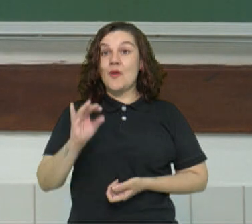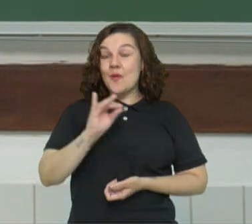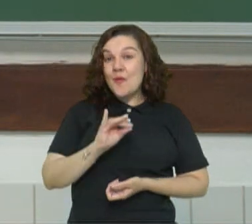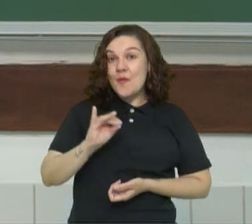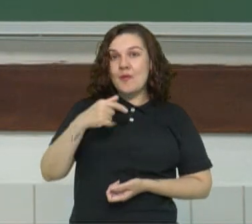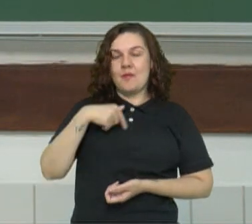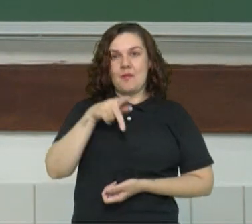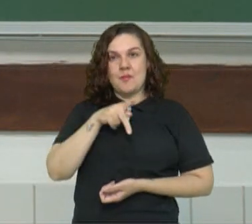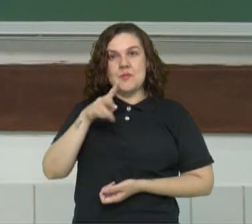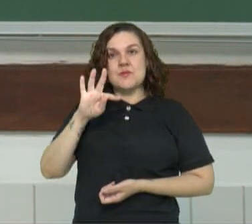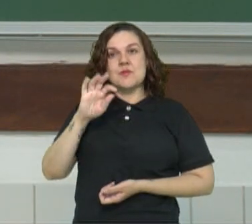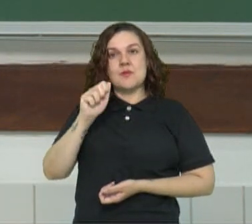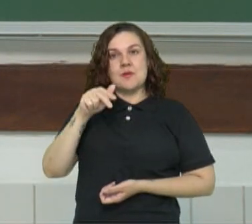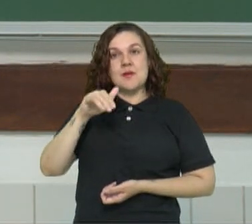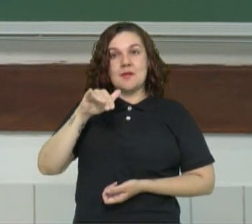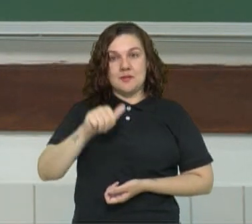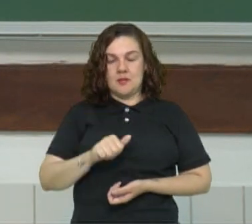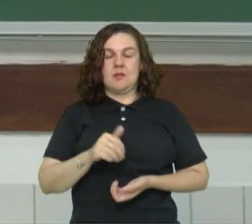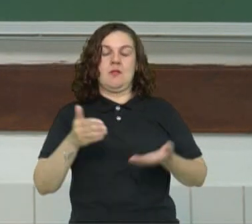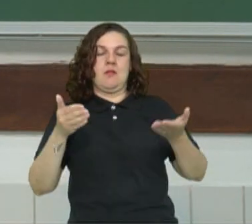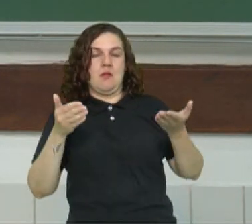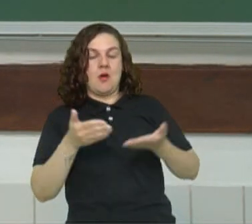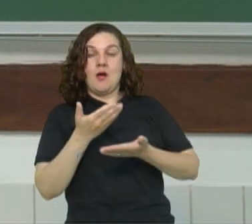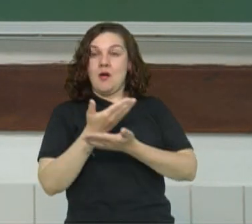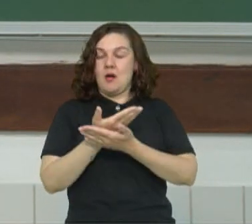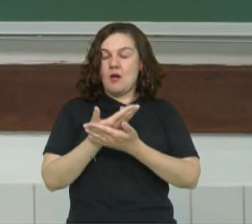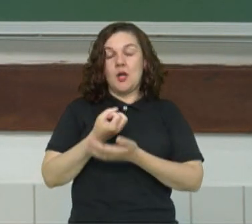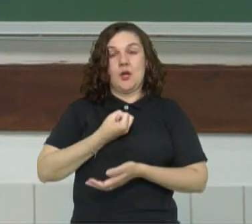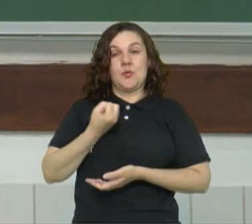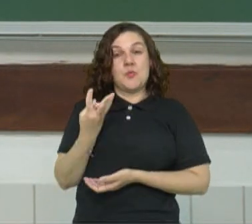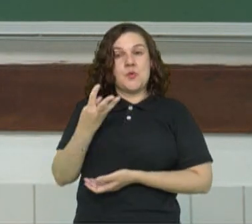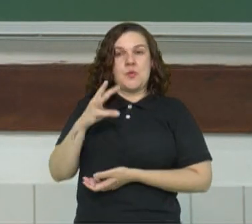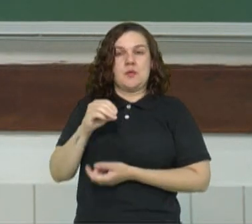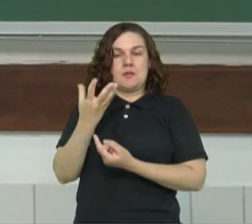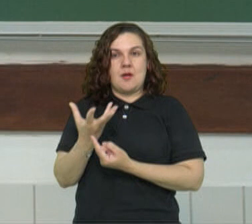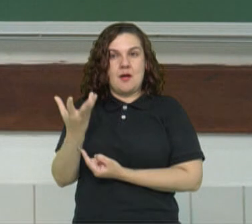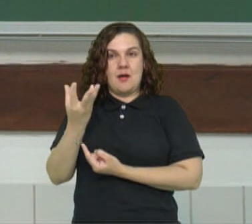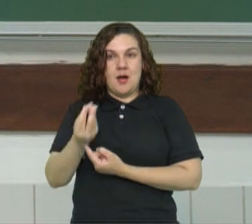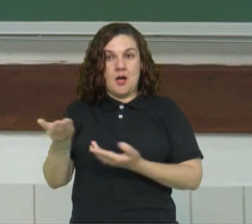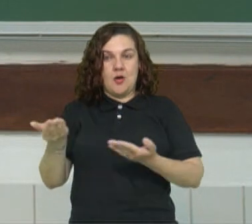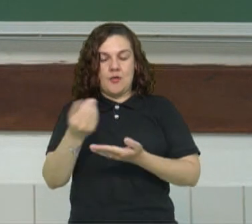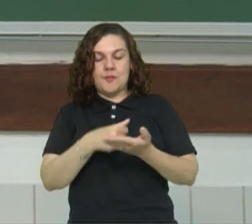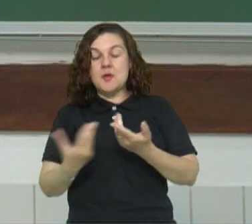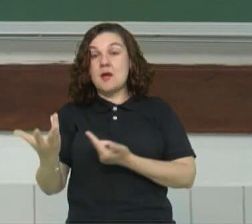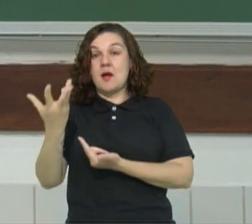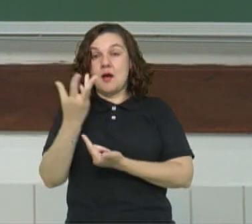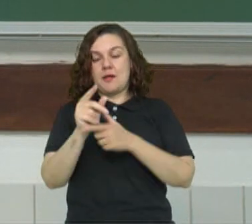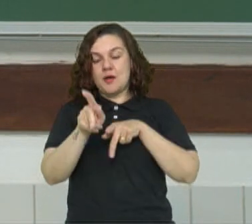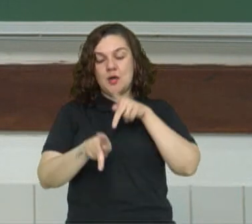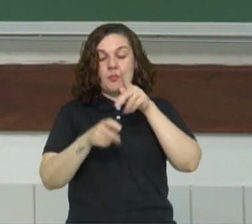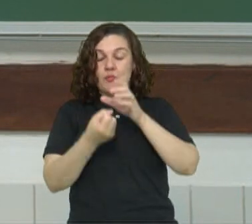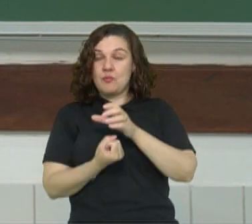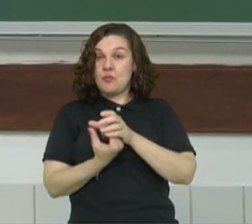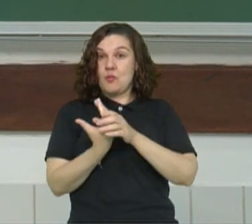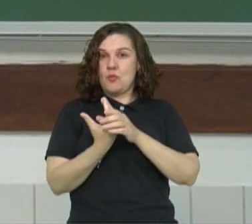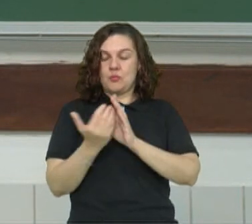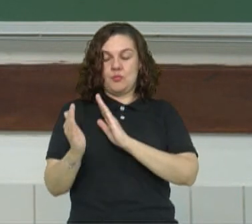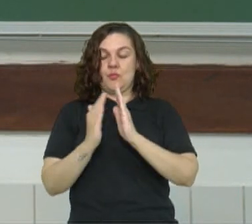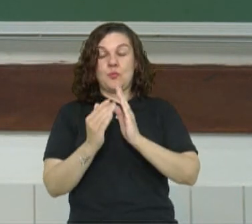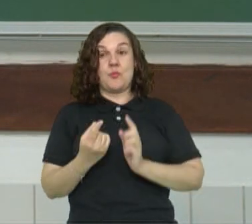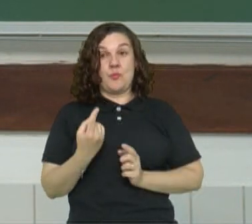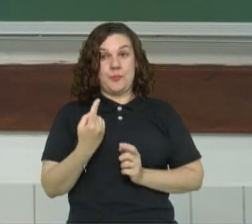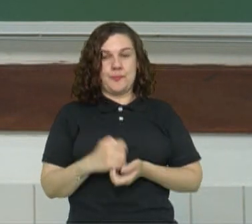Olá, eu sou a professora Tânia Regina Rossi. Nós vamos para a nossa aula 30, vamos trabalhar a arte dos povos originários, parte